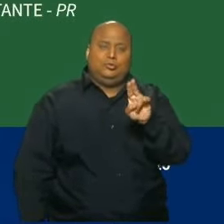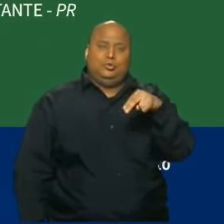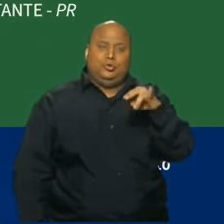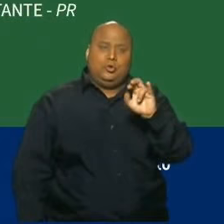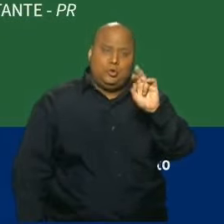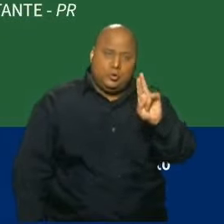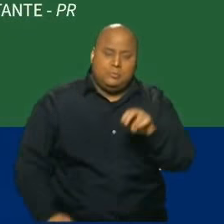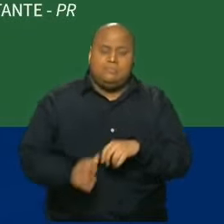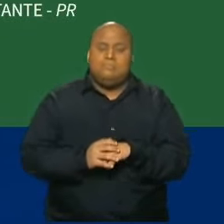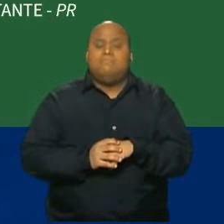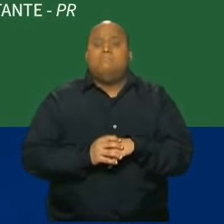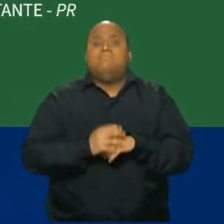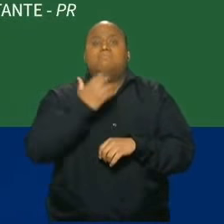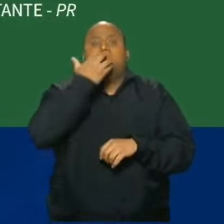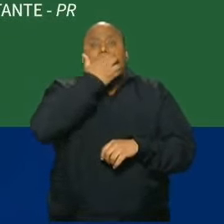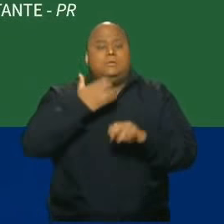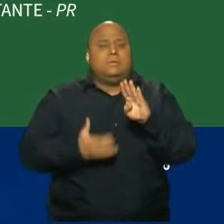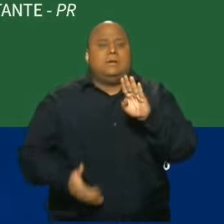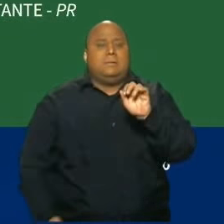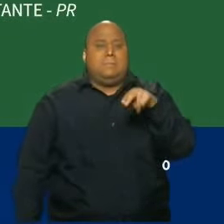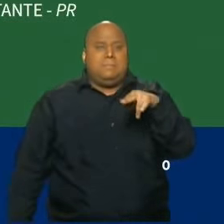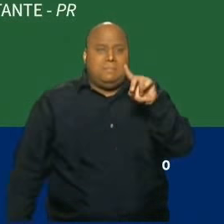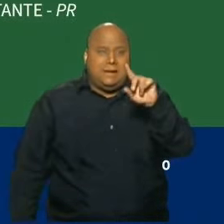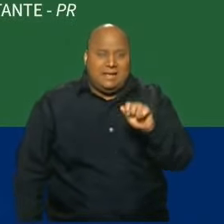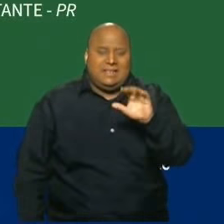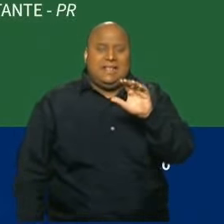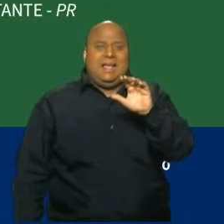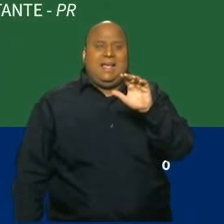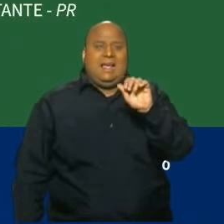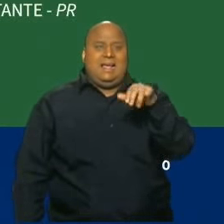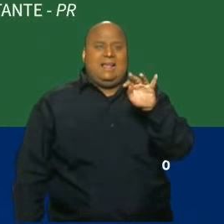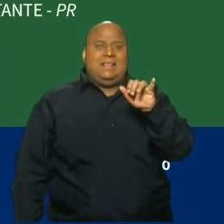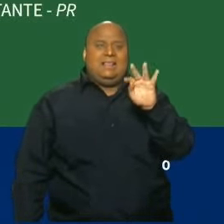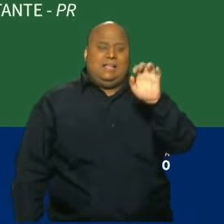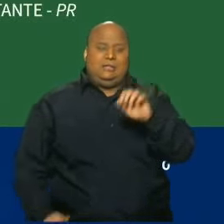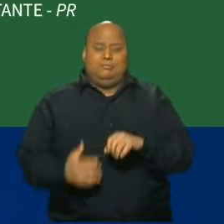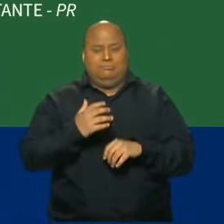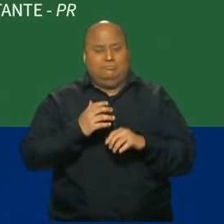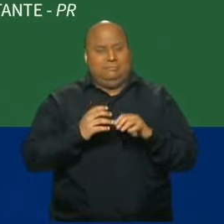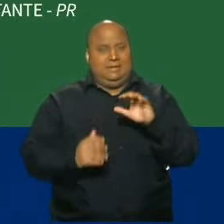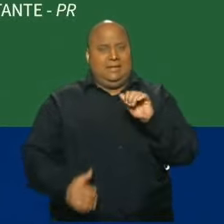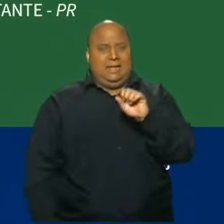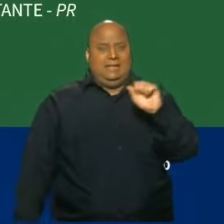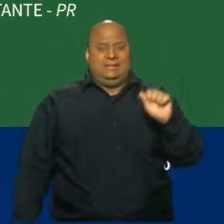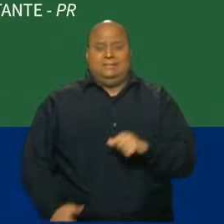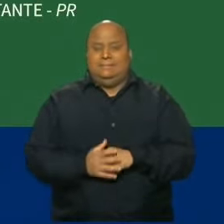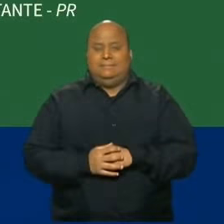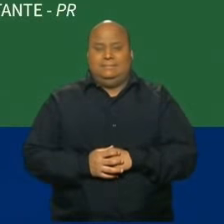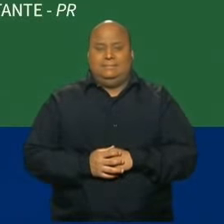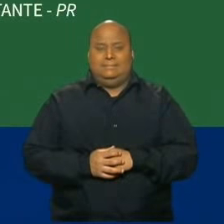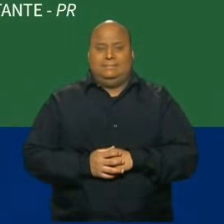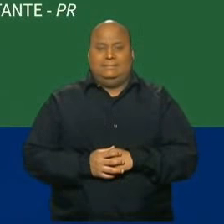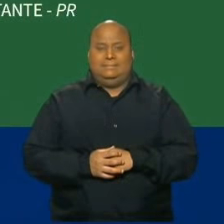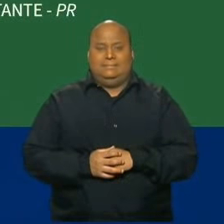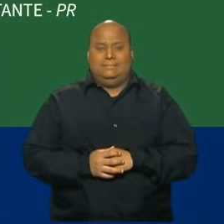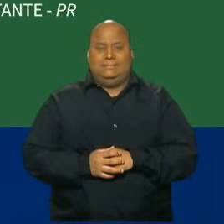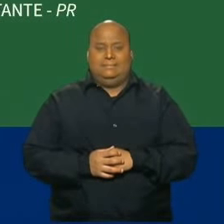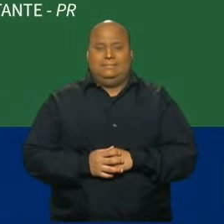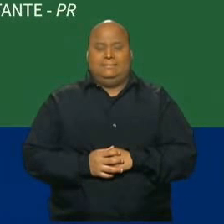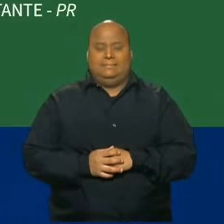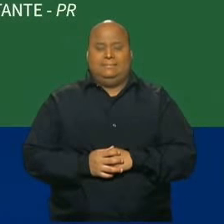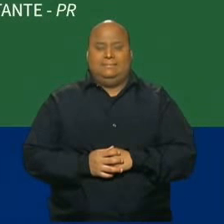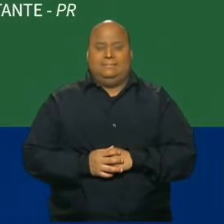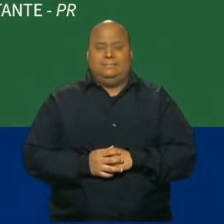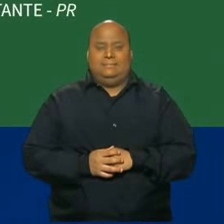Júnior. Interpretação, Banda Casa Cantante. Olha quem vem de lá, é o